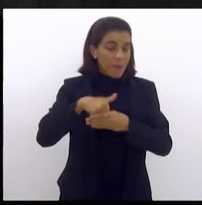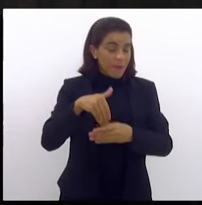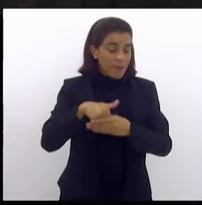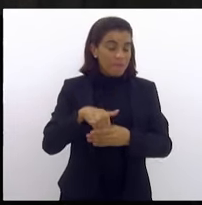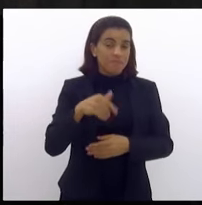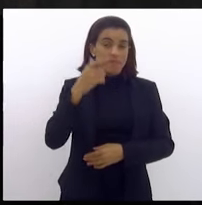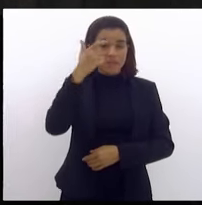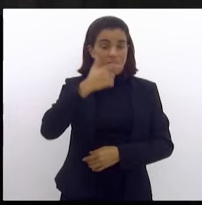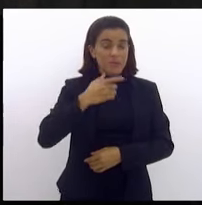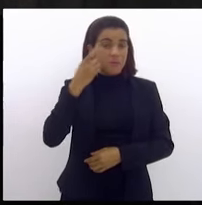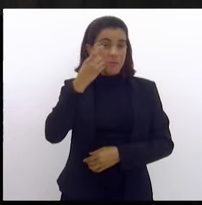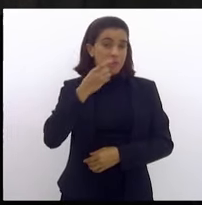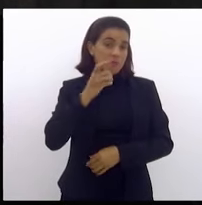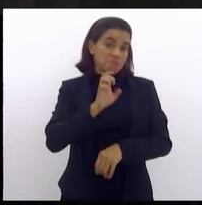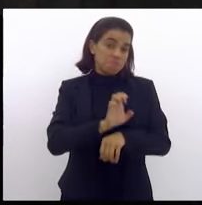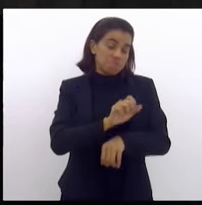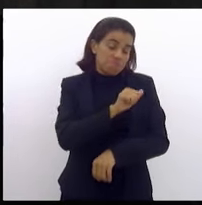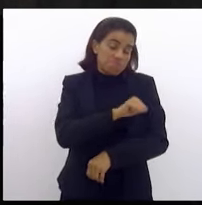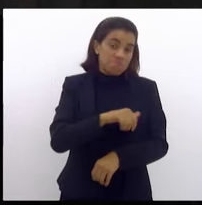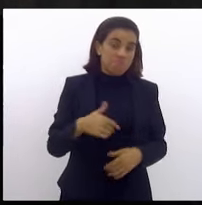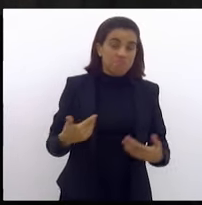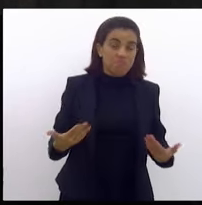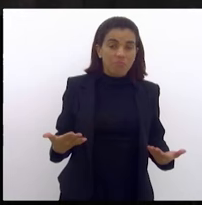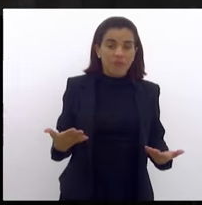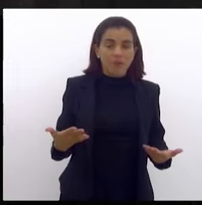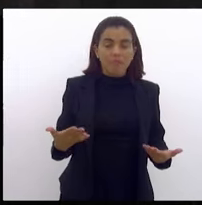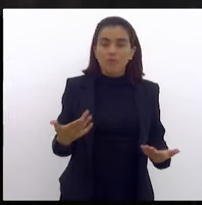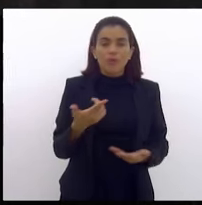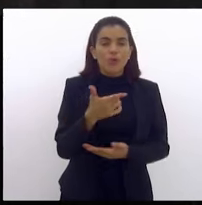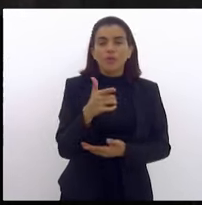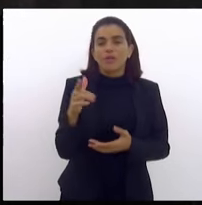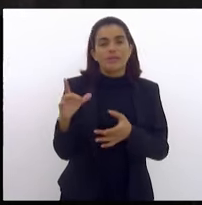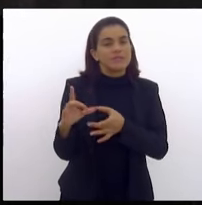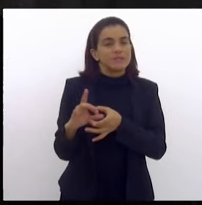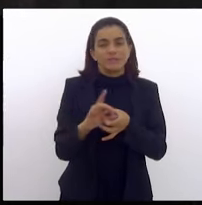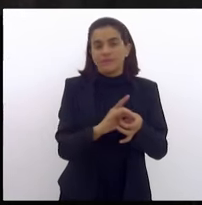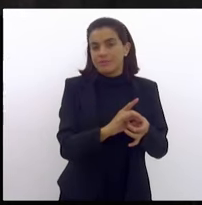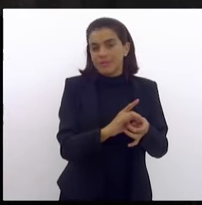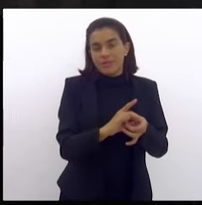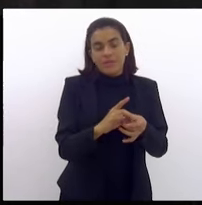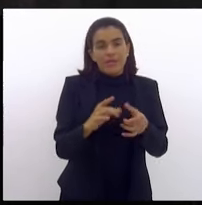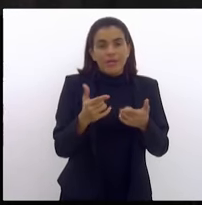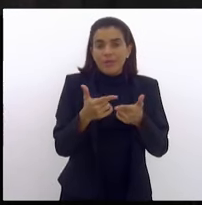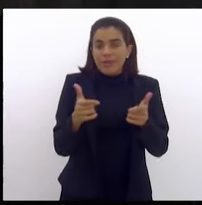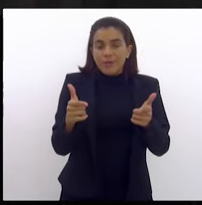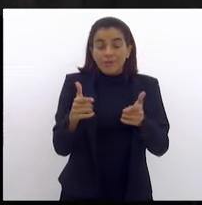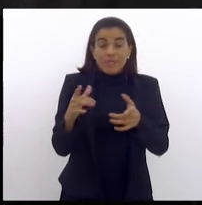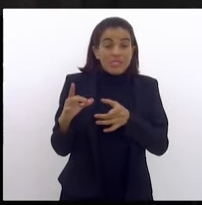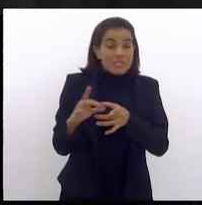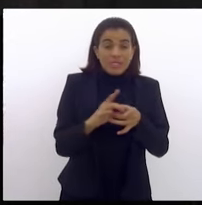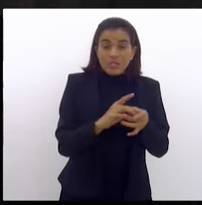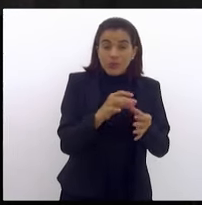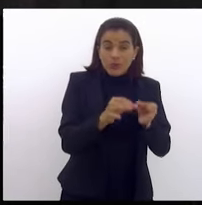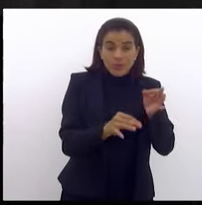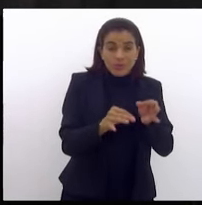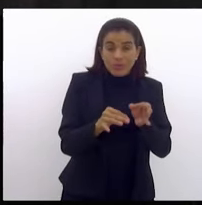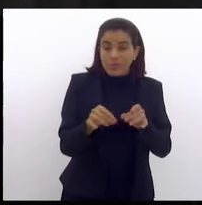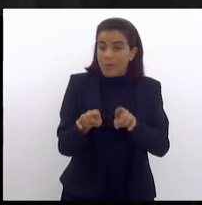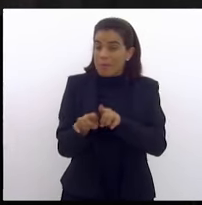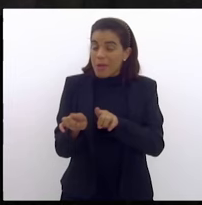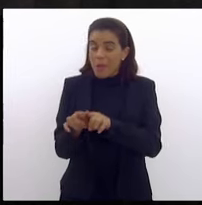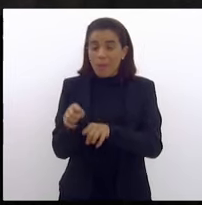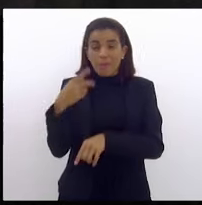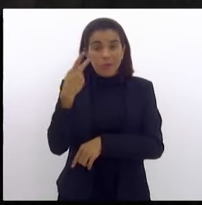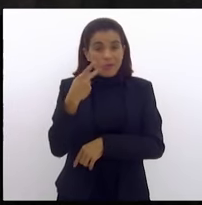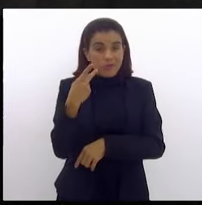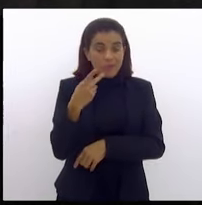Janeiro. Então, não faz o menor sentido, nem jurídico, nem político. É,